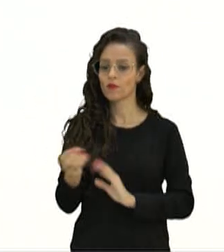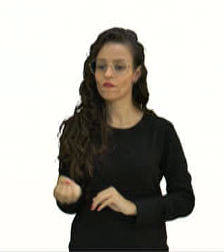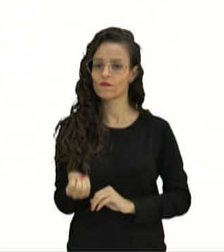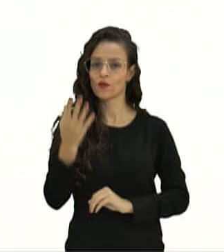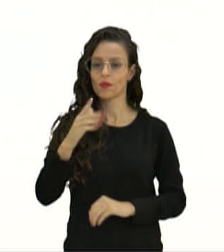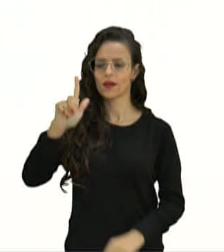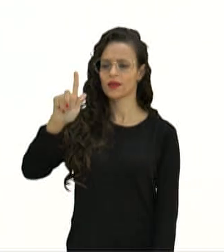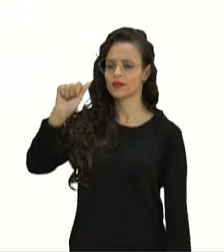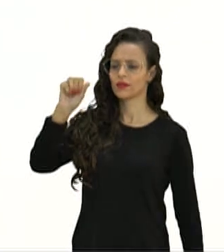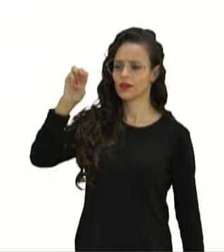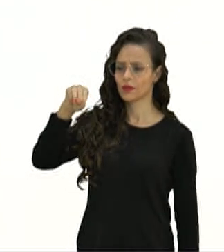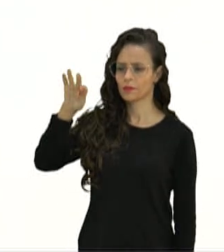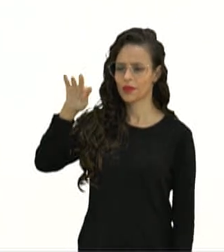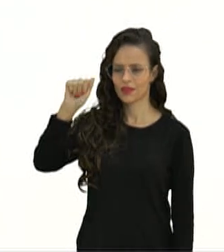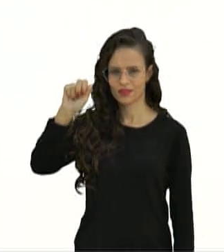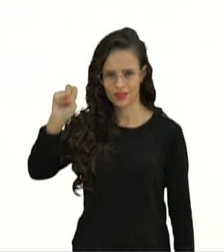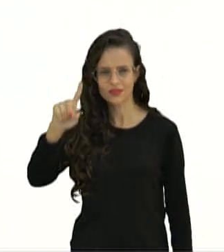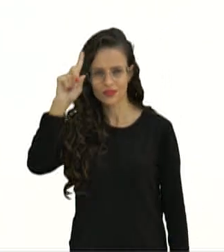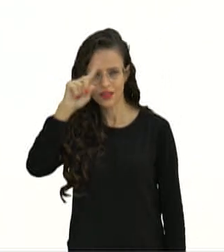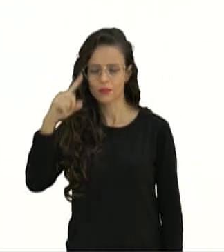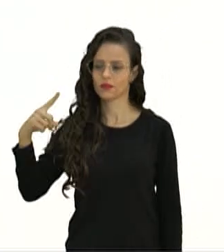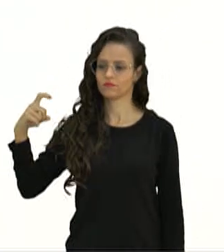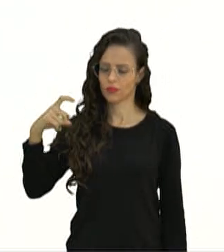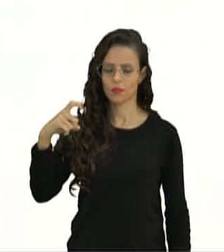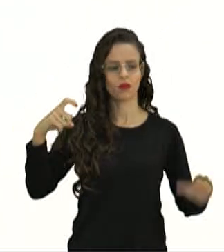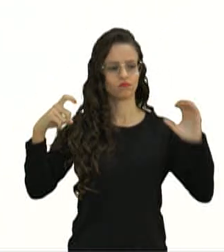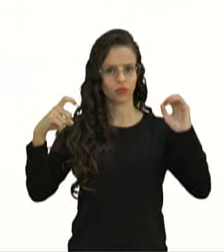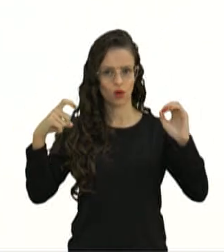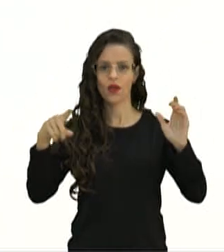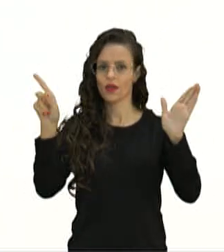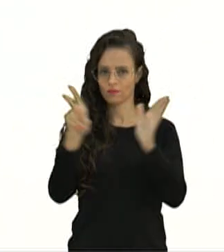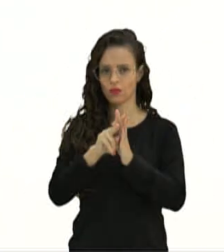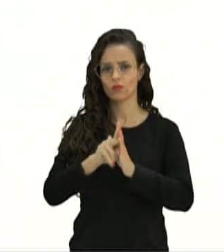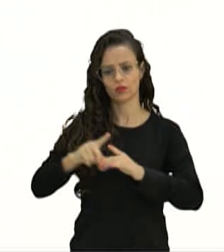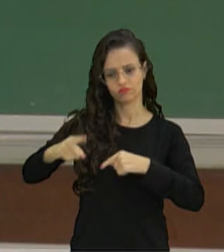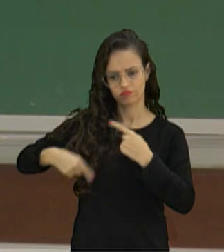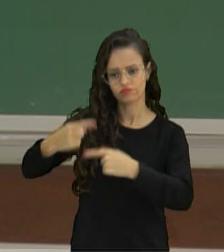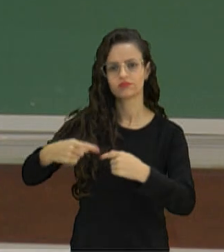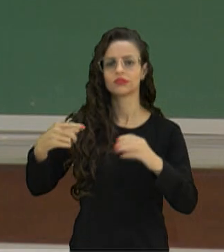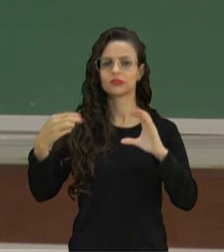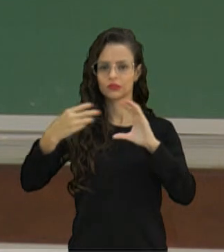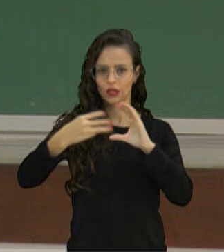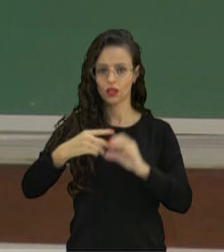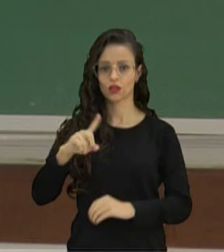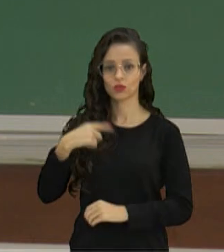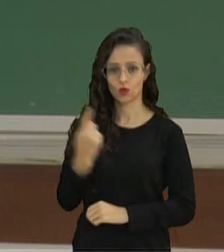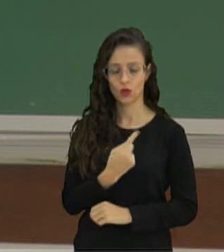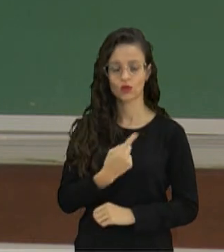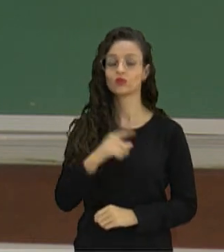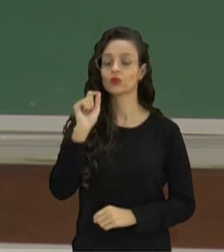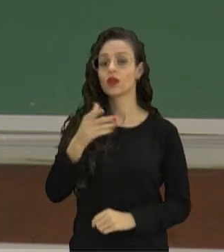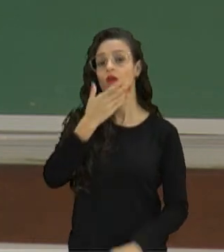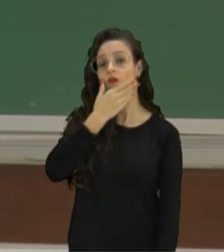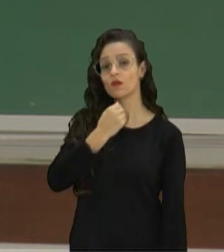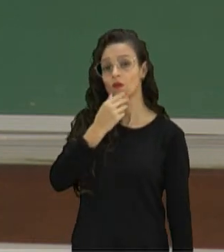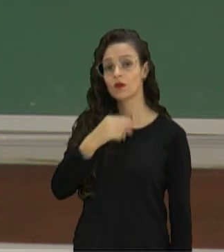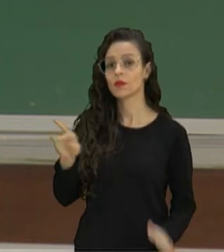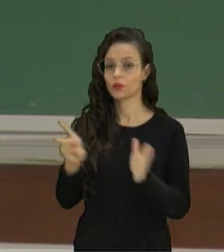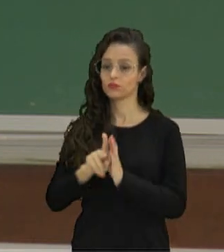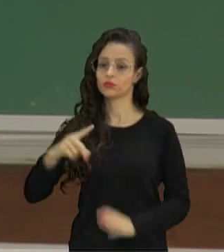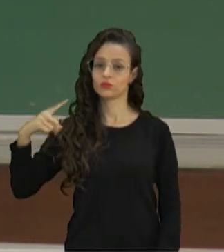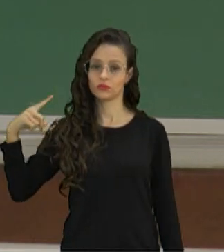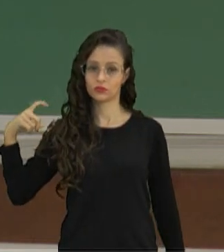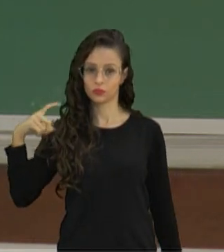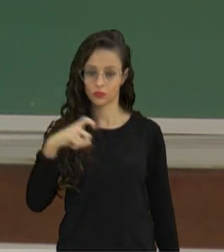lembram o que são os gametas? Bom, os gametas são as células reprodutoras. Na nossa espécie, o gameta masculino, o